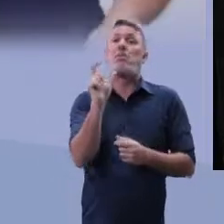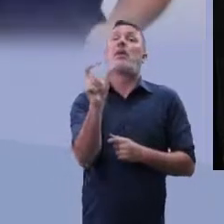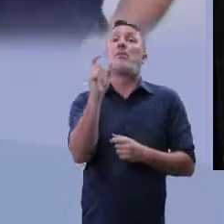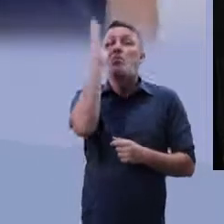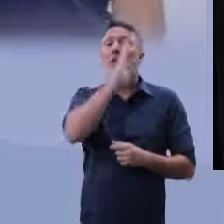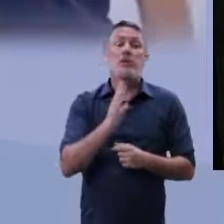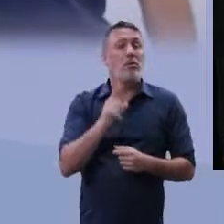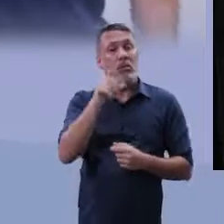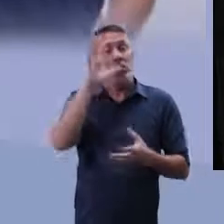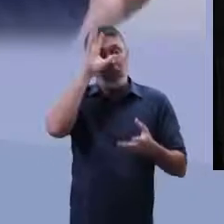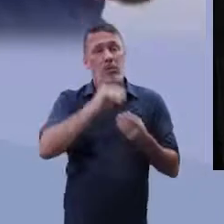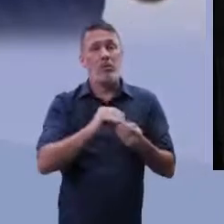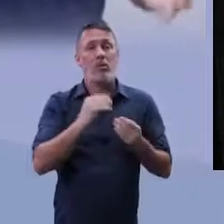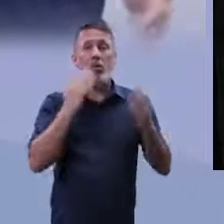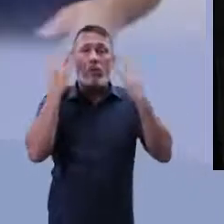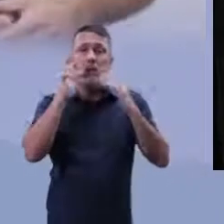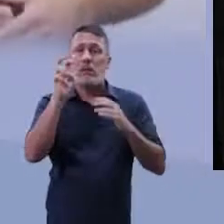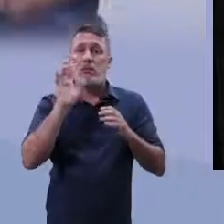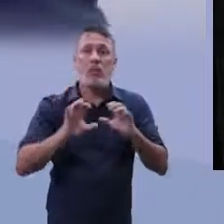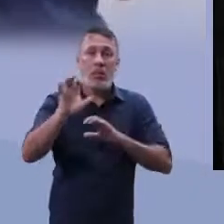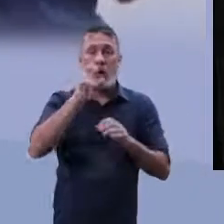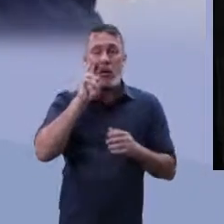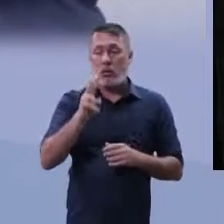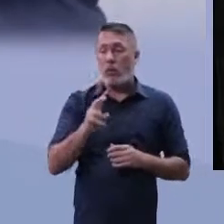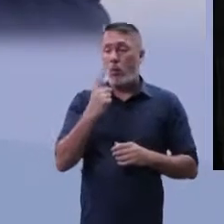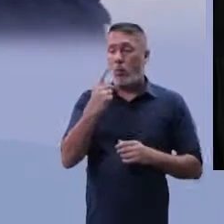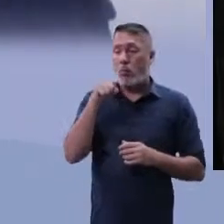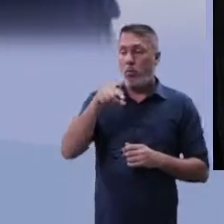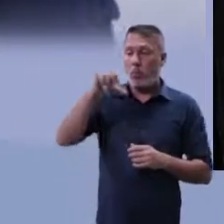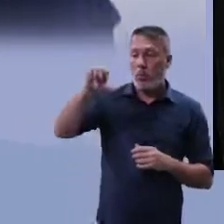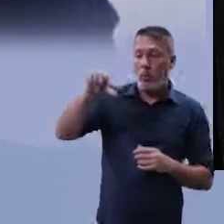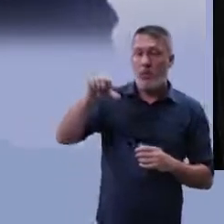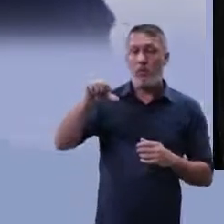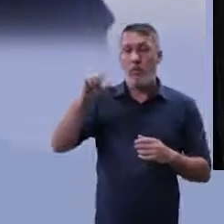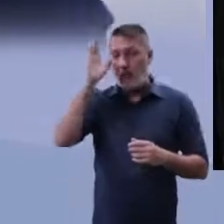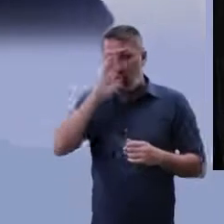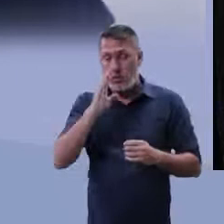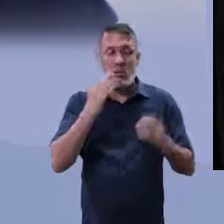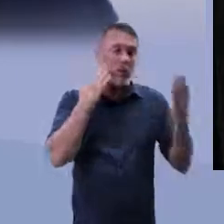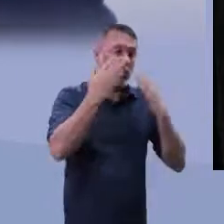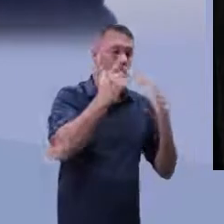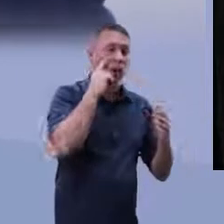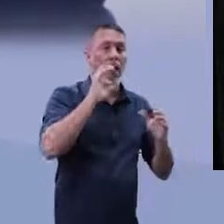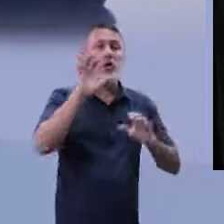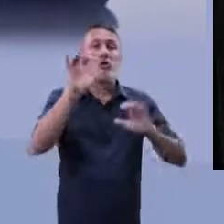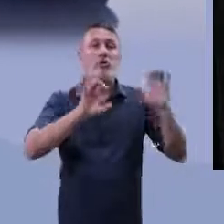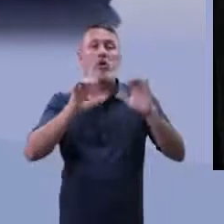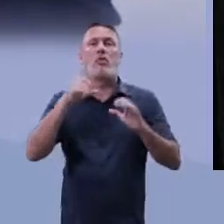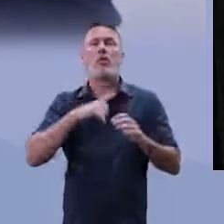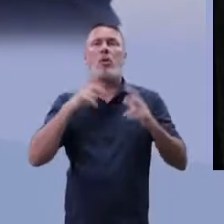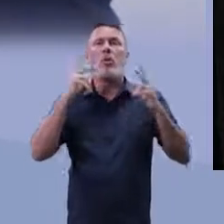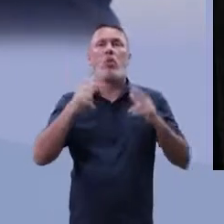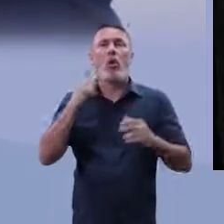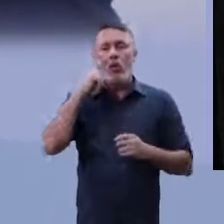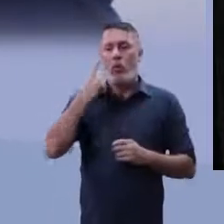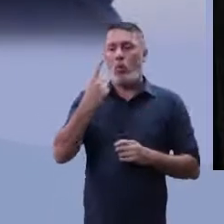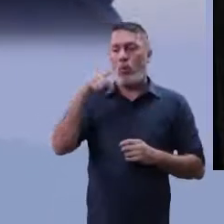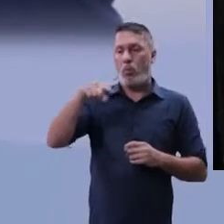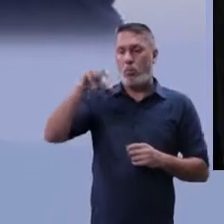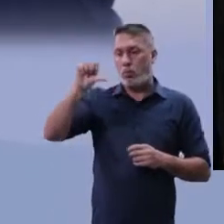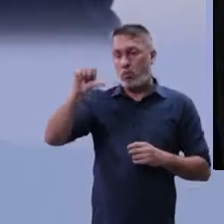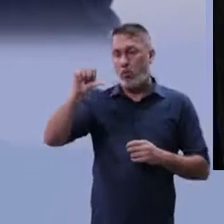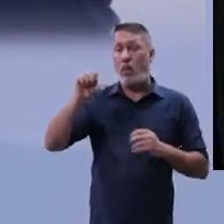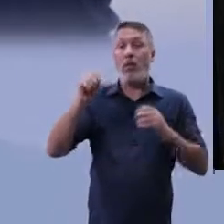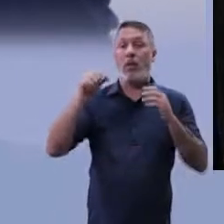Brasil, parceiro. O total é o Brasil. E aí você vai comparar o 1,9 do Brasil com as regiões. Quais regiões